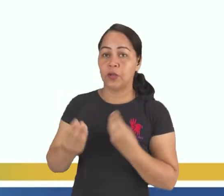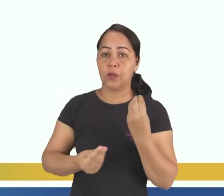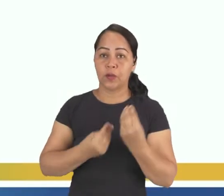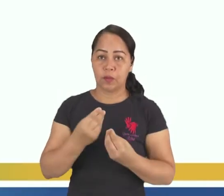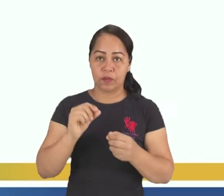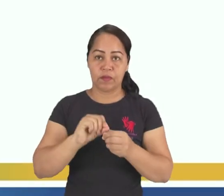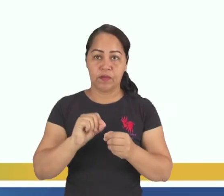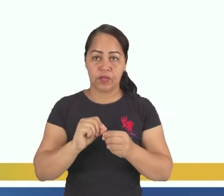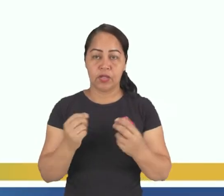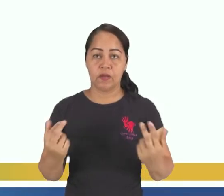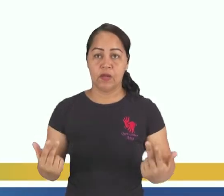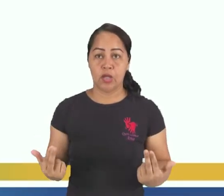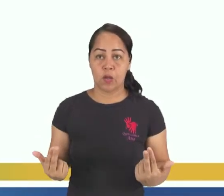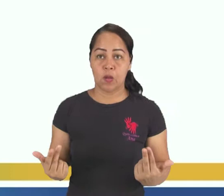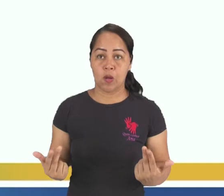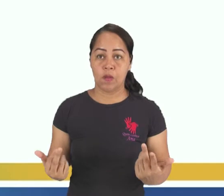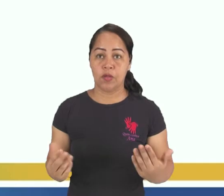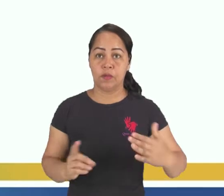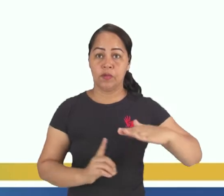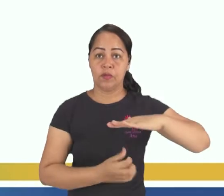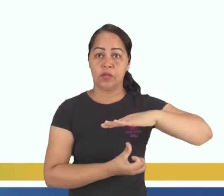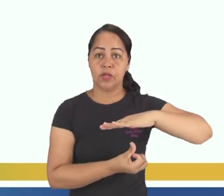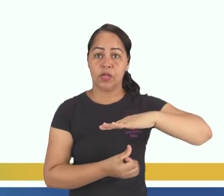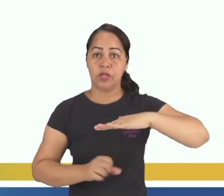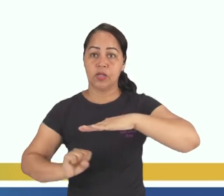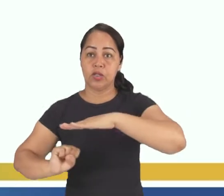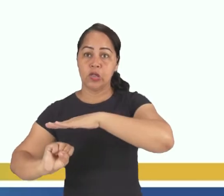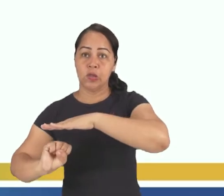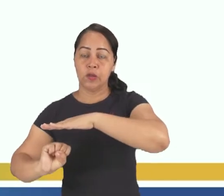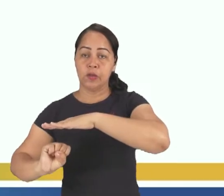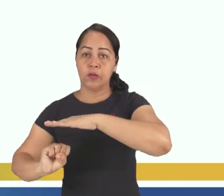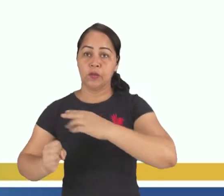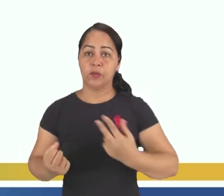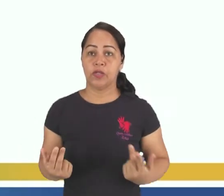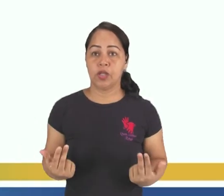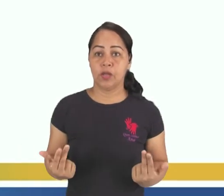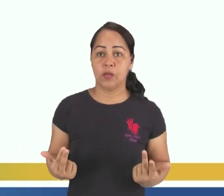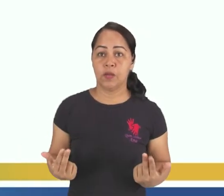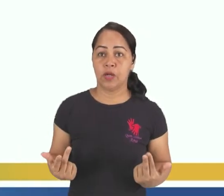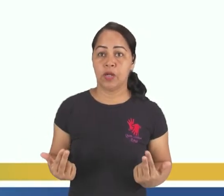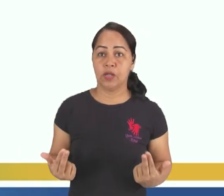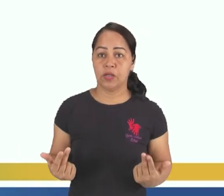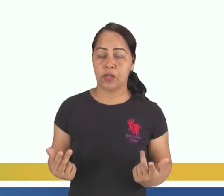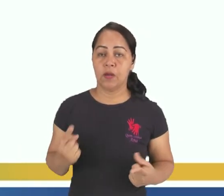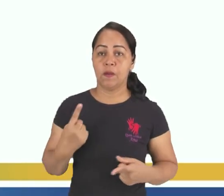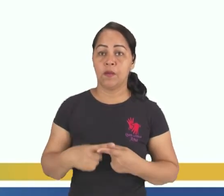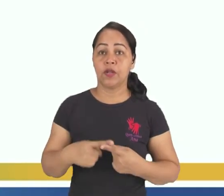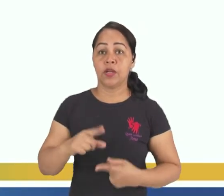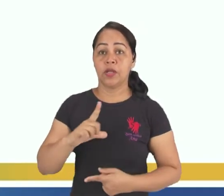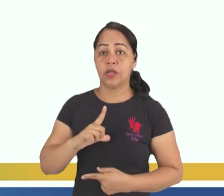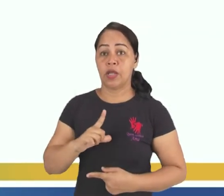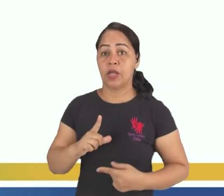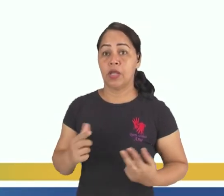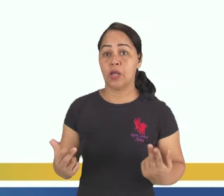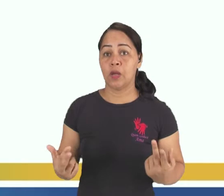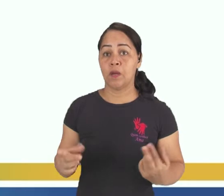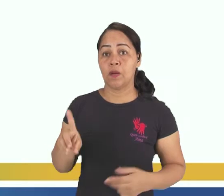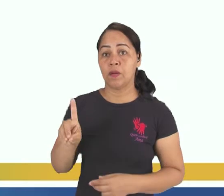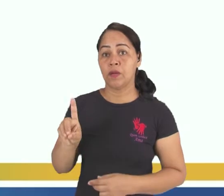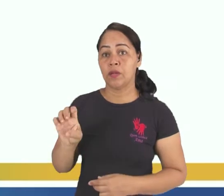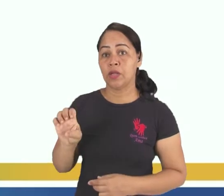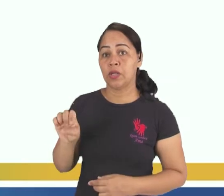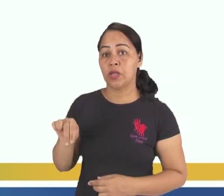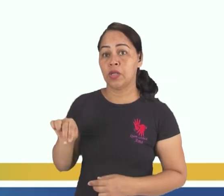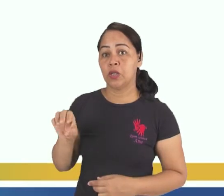mesmo denominador. Para quê, professor? Porque quando eu tenho frações que possuem o mesmo denominador,